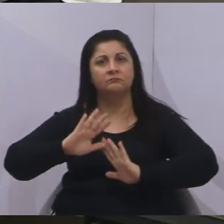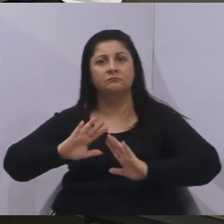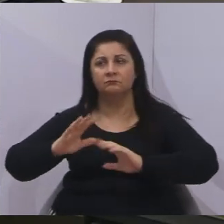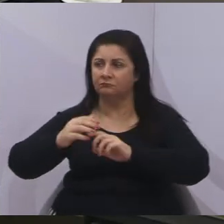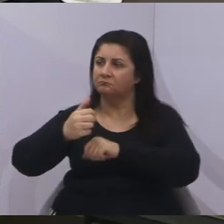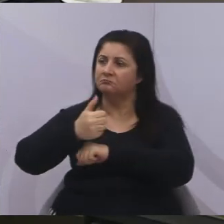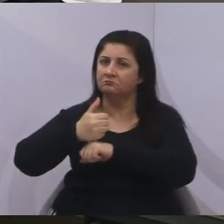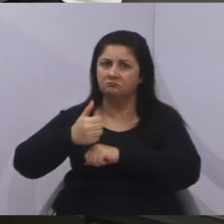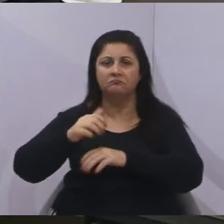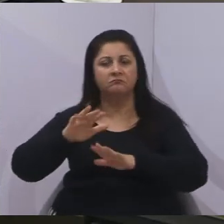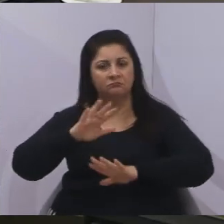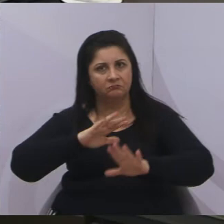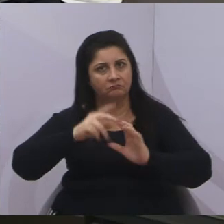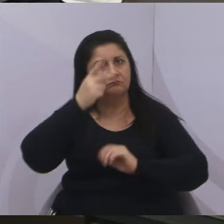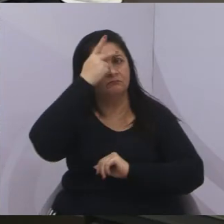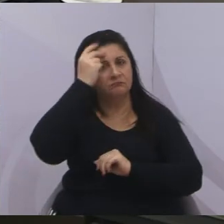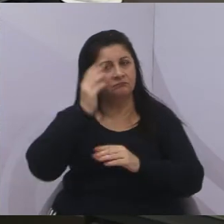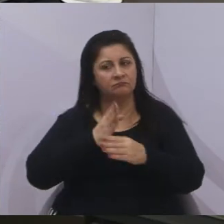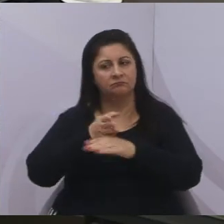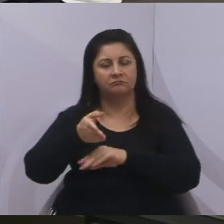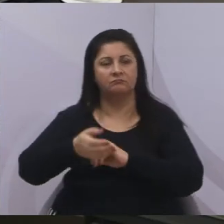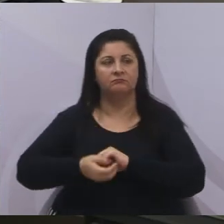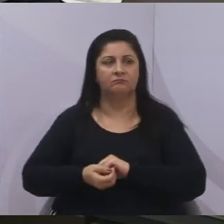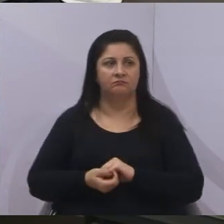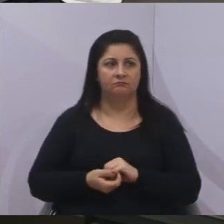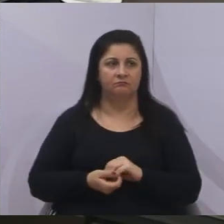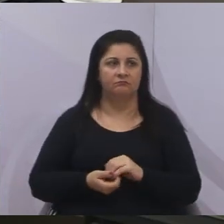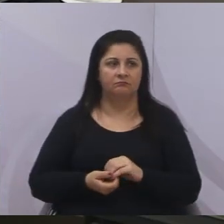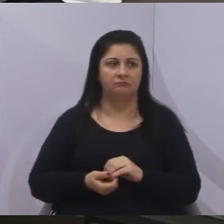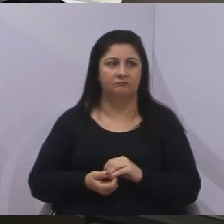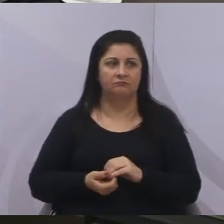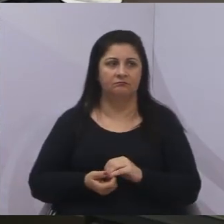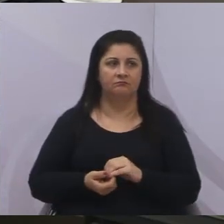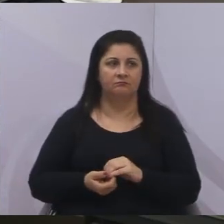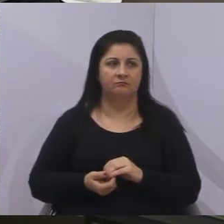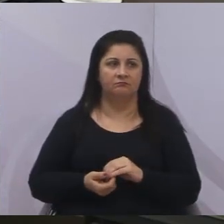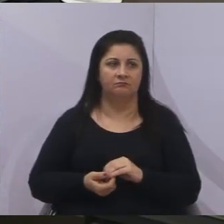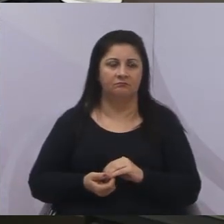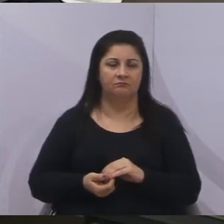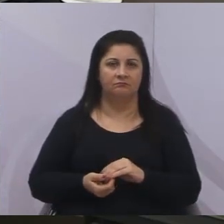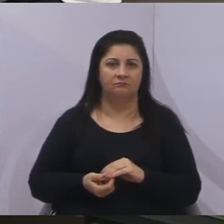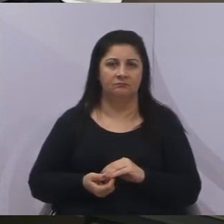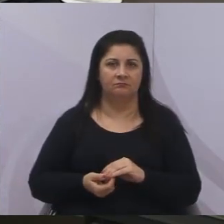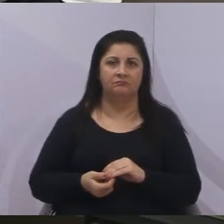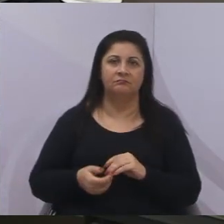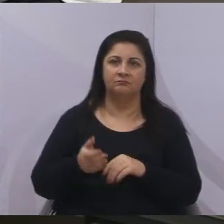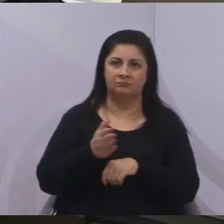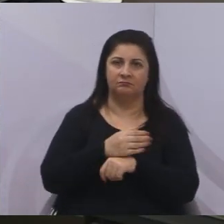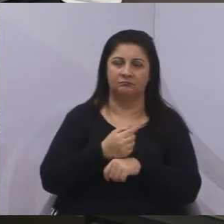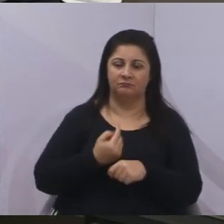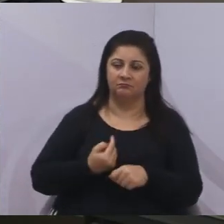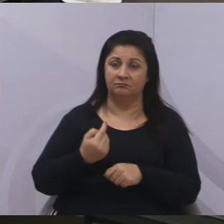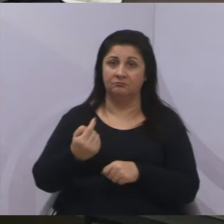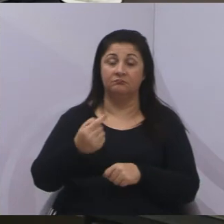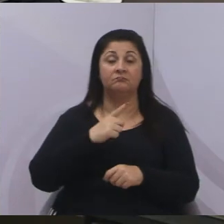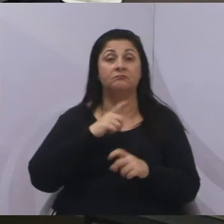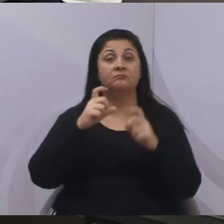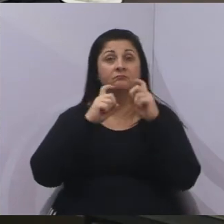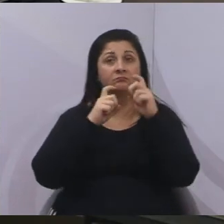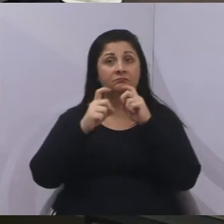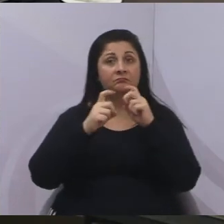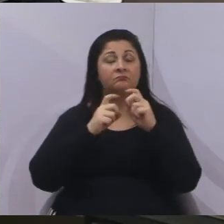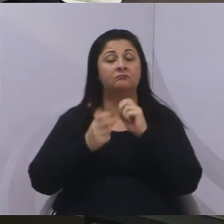estão atuando naquela unidade. Tivemos, antes de vir aqui para essa audiência pública, uma reunião com o